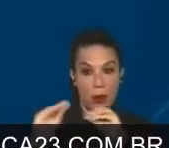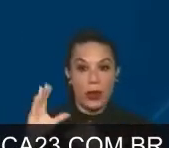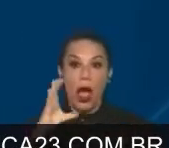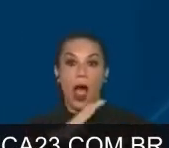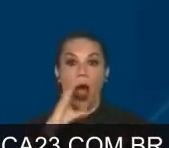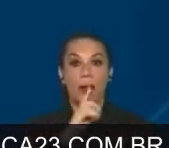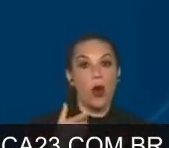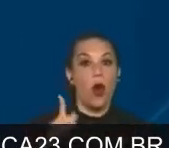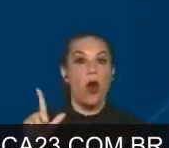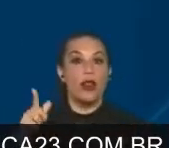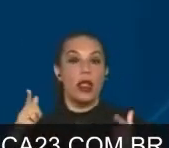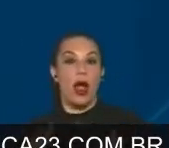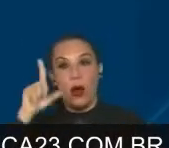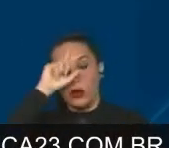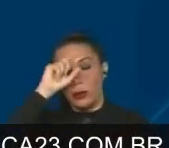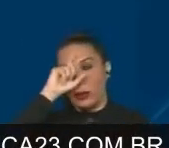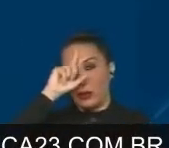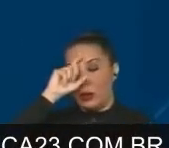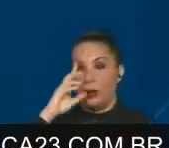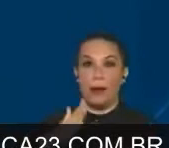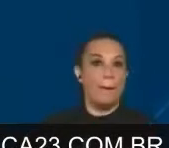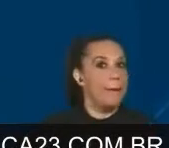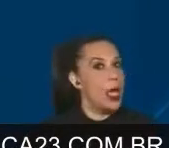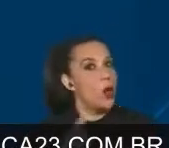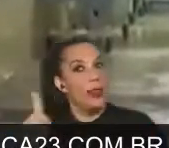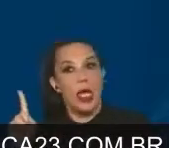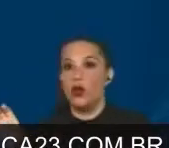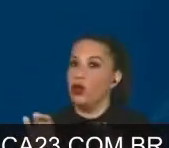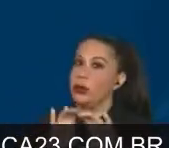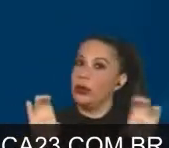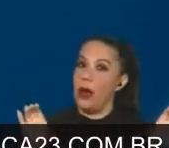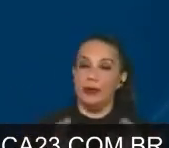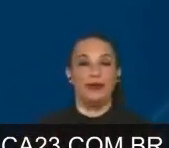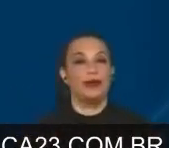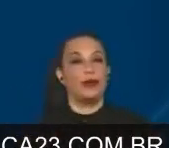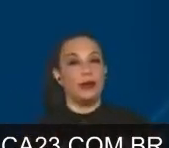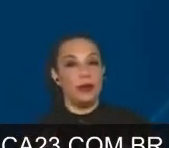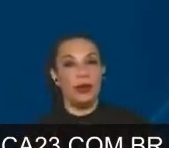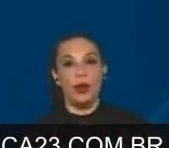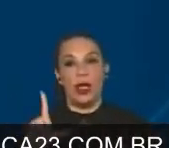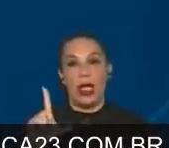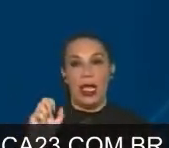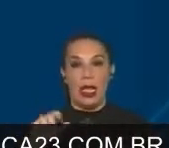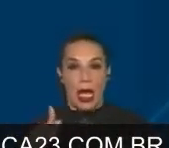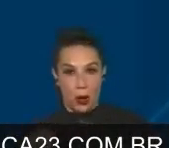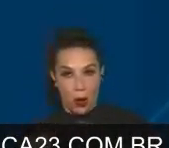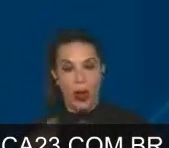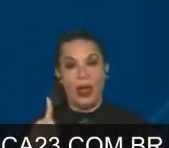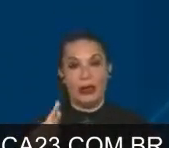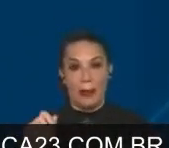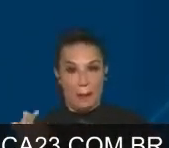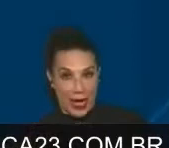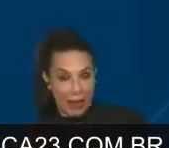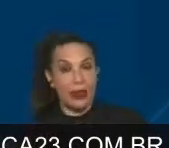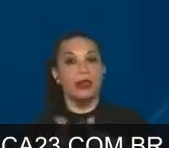para outros locais de atendimento. Meu Deus do céu! Na cidade de Lagoa da Prata, no centro-oeste de Minas,